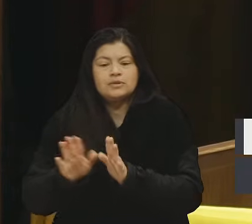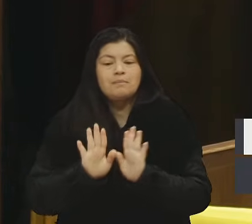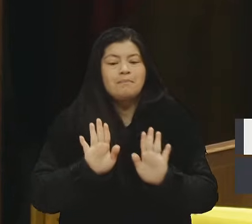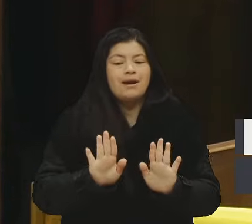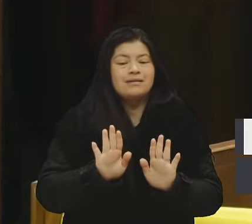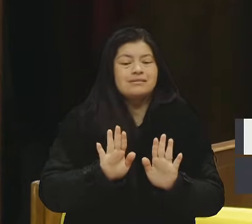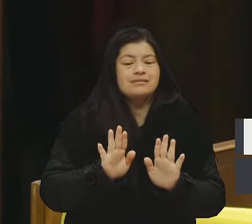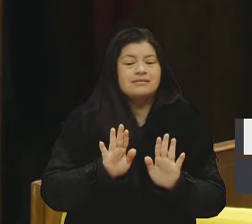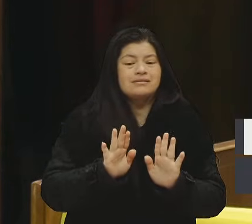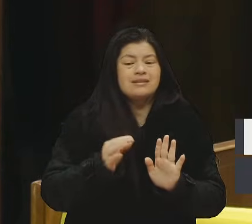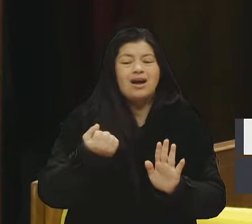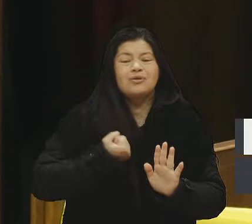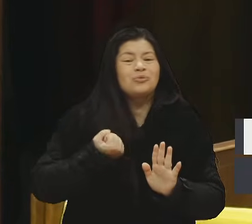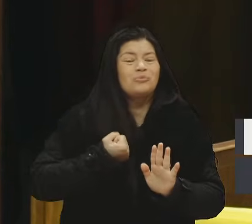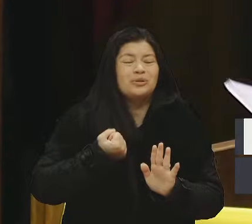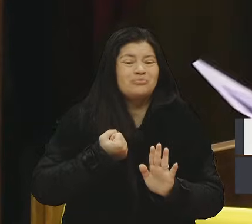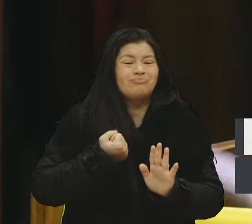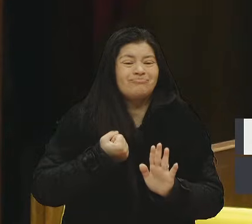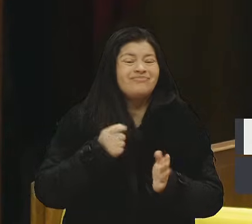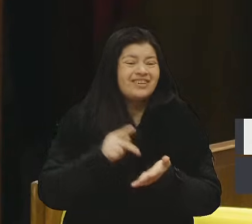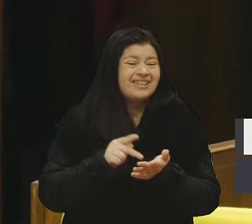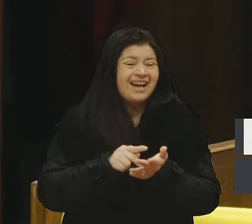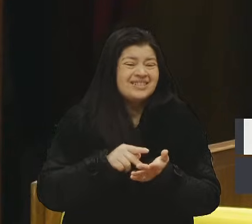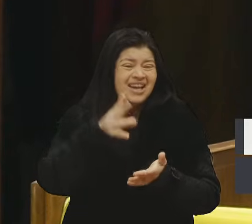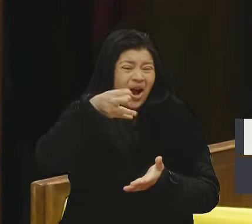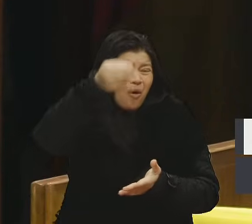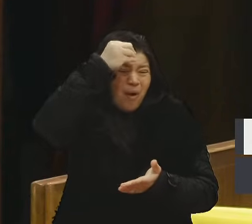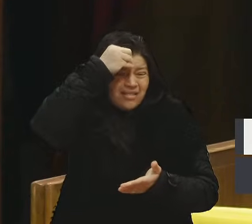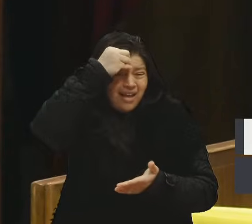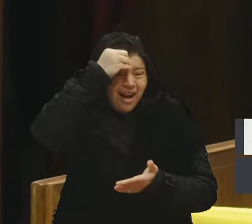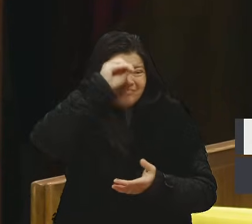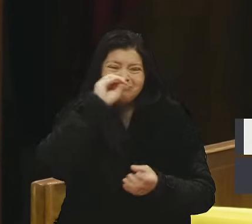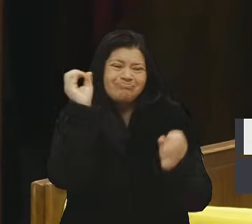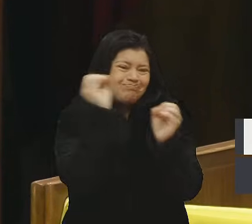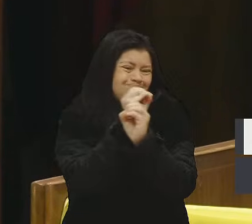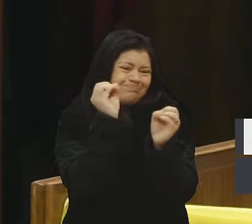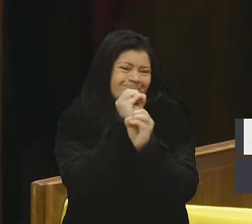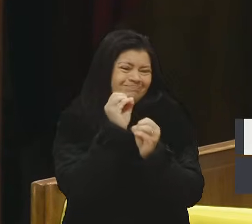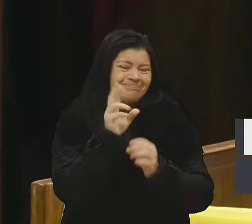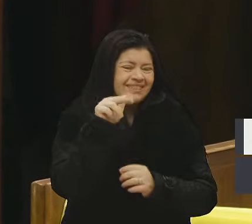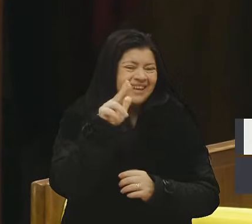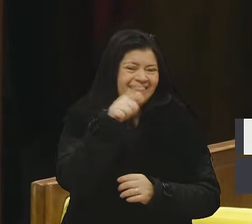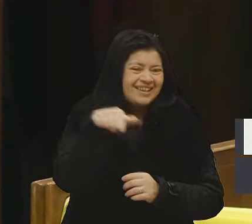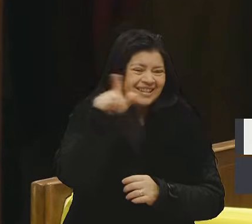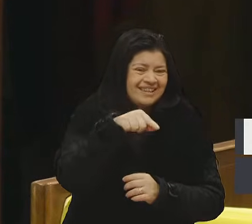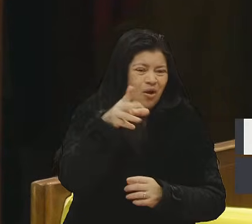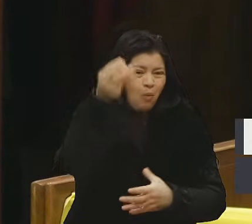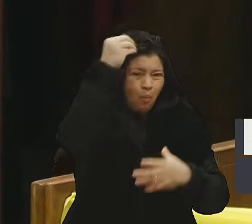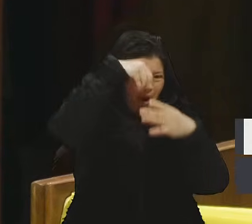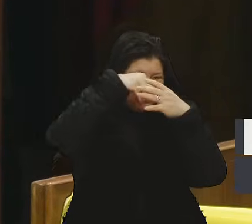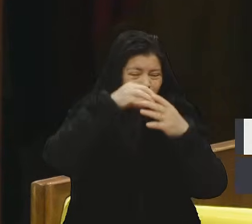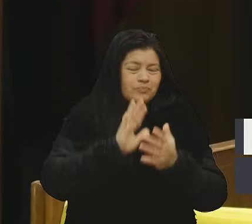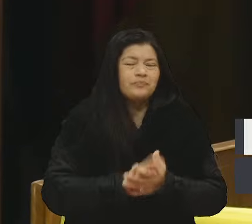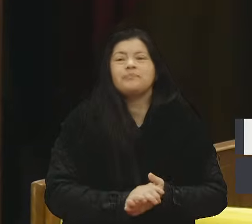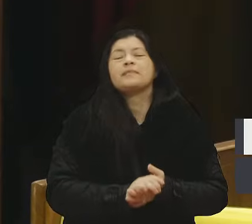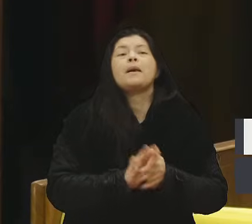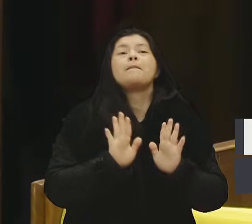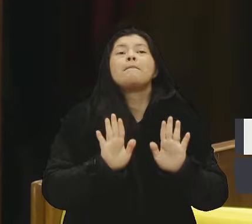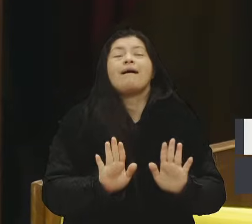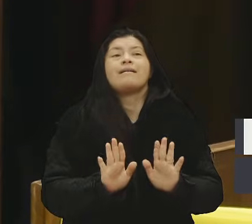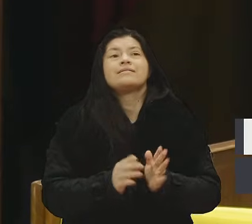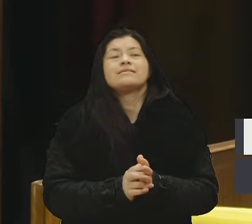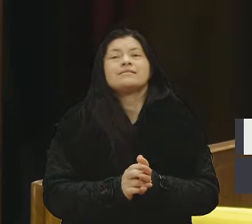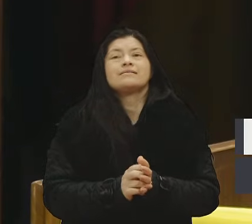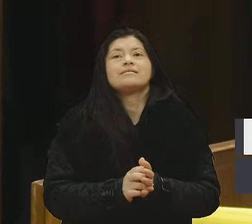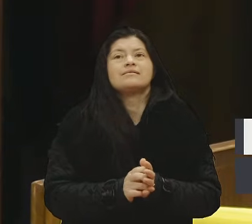sinceramente, ninguém decorou. Agora, sabe o que vocês vão ouvir e vão se chocar? É com o fato de